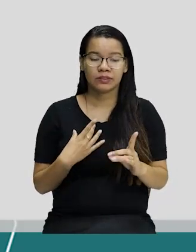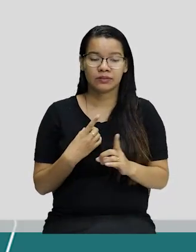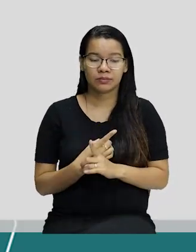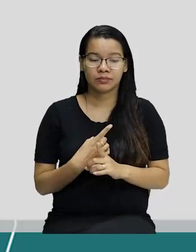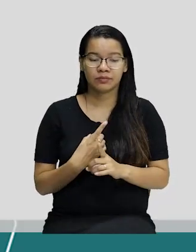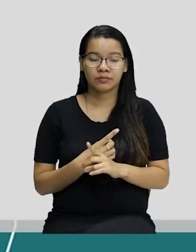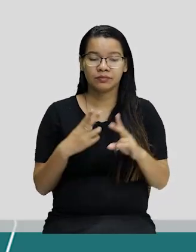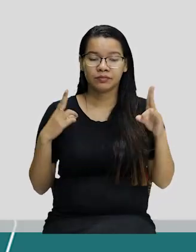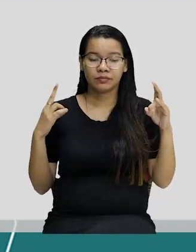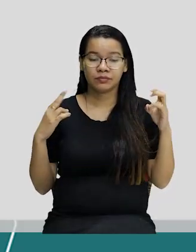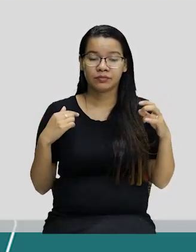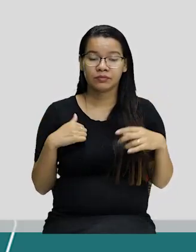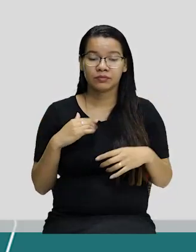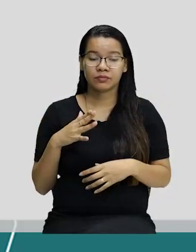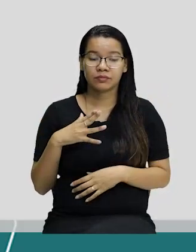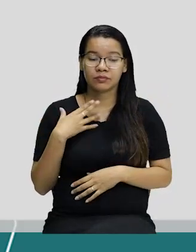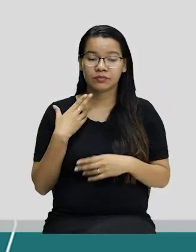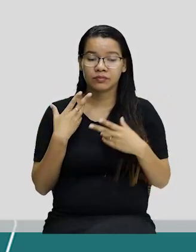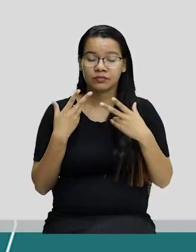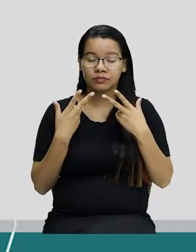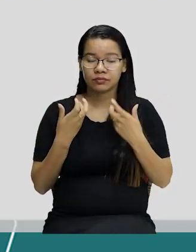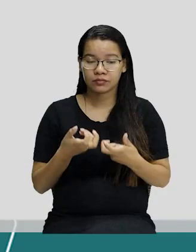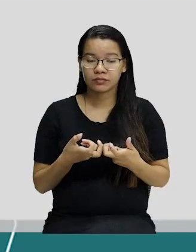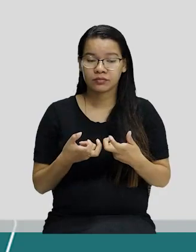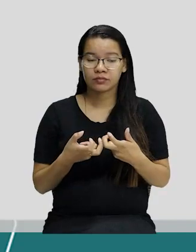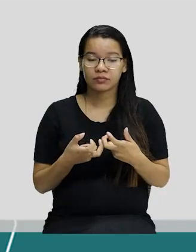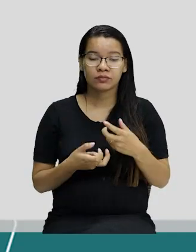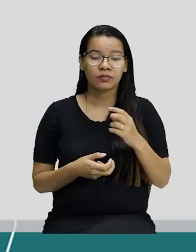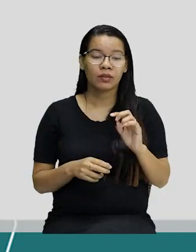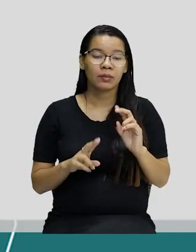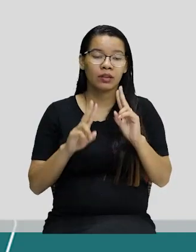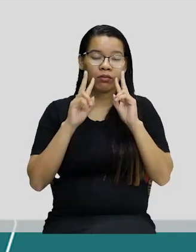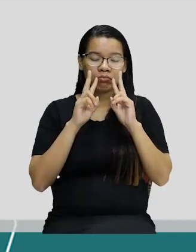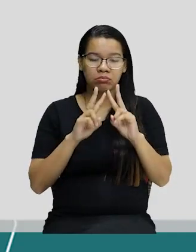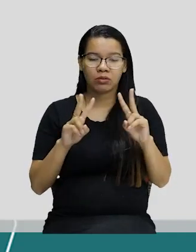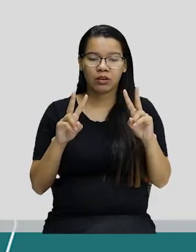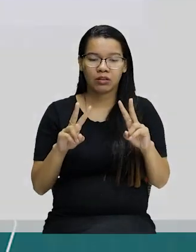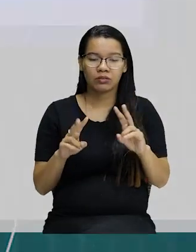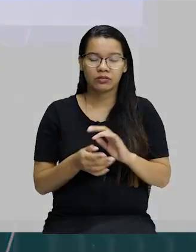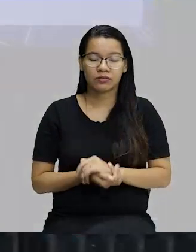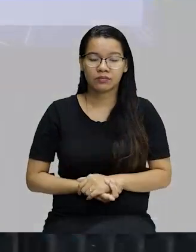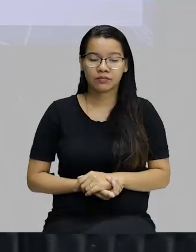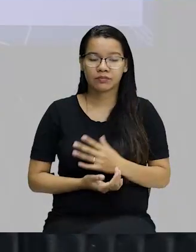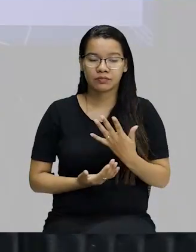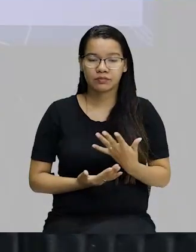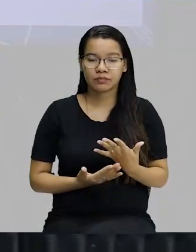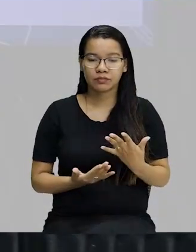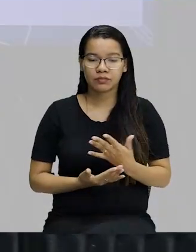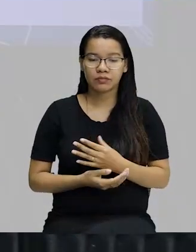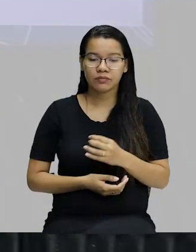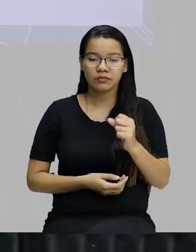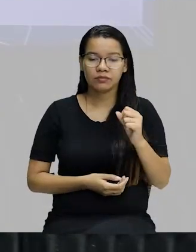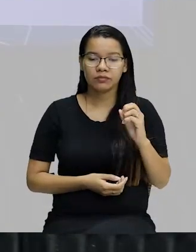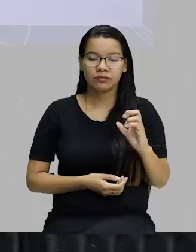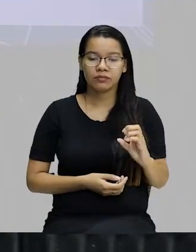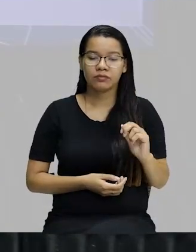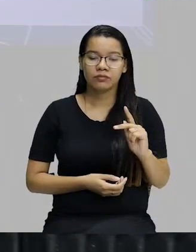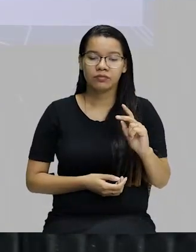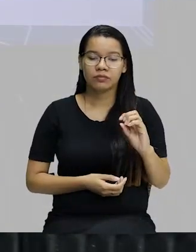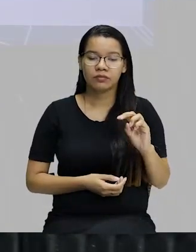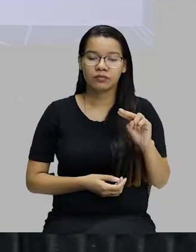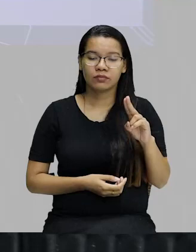identificar pelo título, por essa olhada superficial que eu dei no texto. Agora, vamos ver o scanning. Where